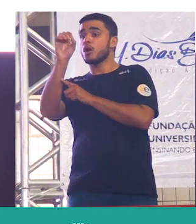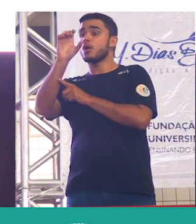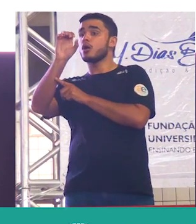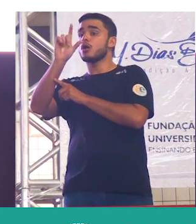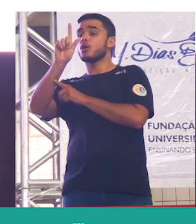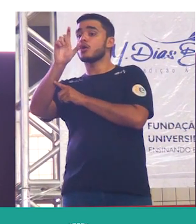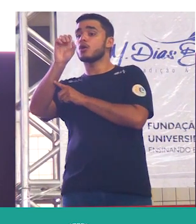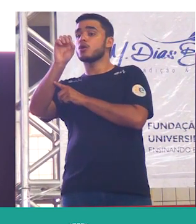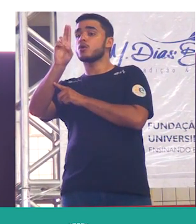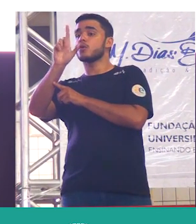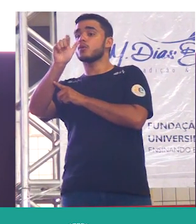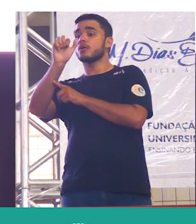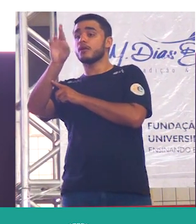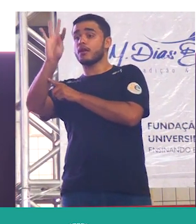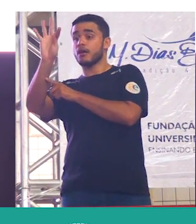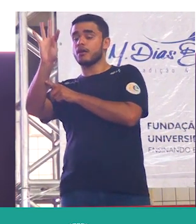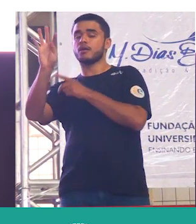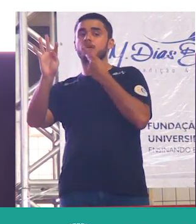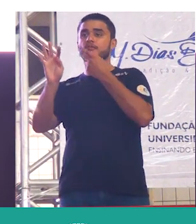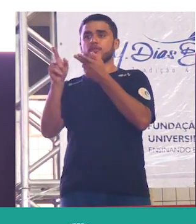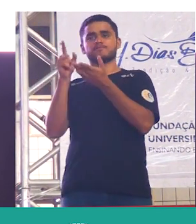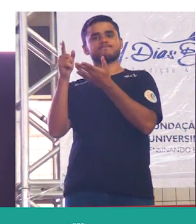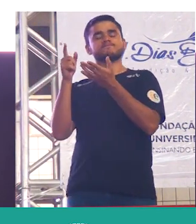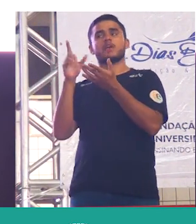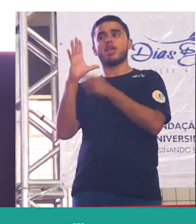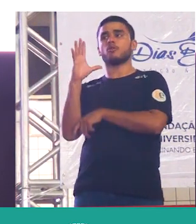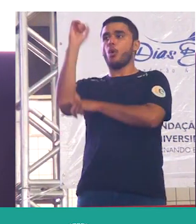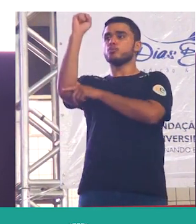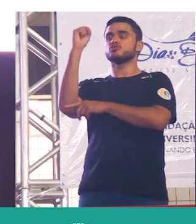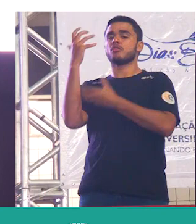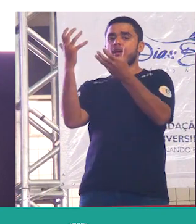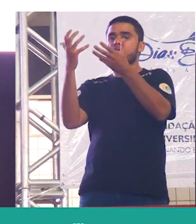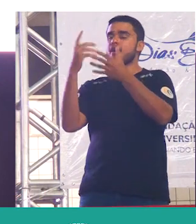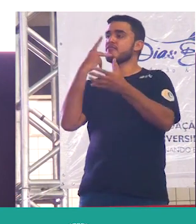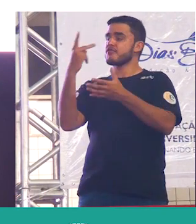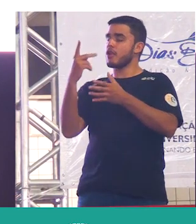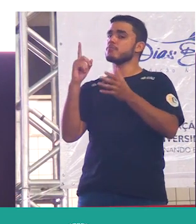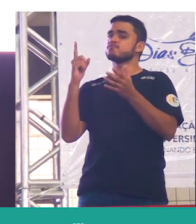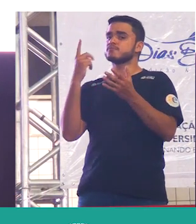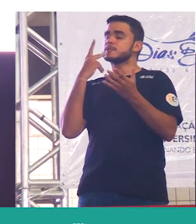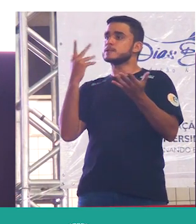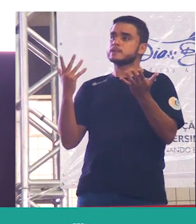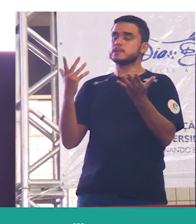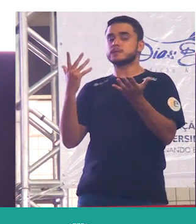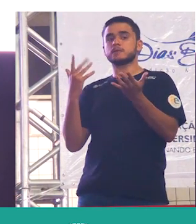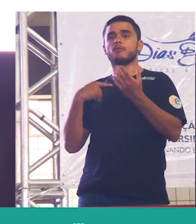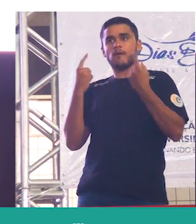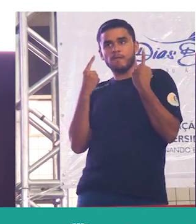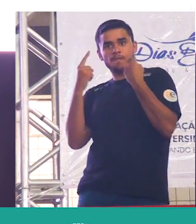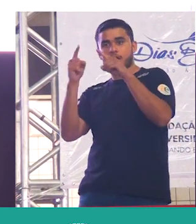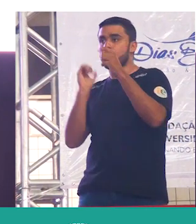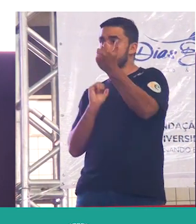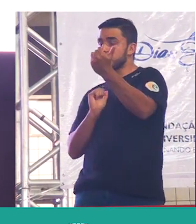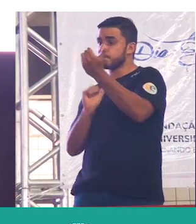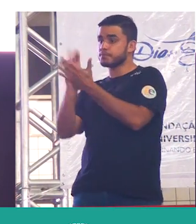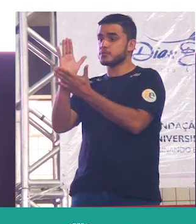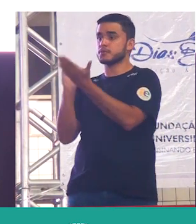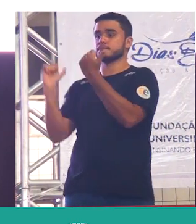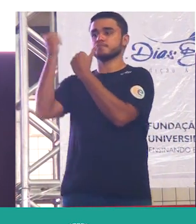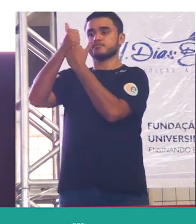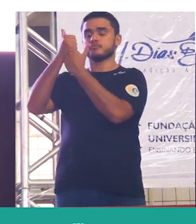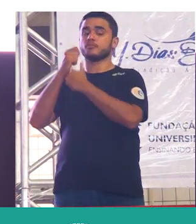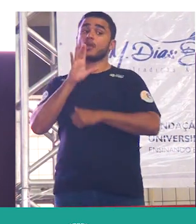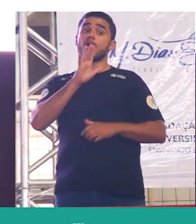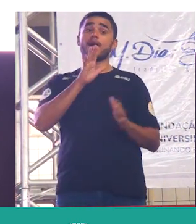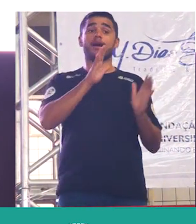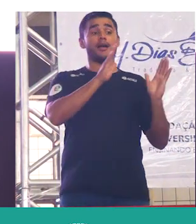pois ele era uma ameaça comunista, na visão dele. Já o Costa e Silva dizia que